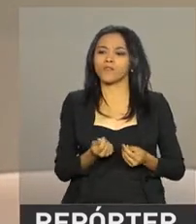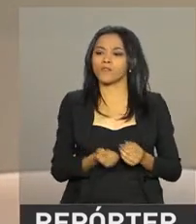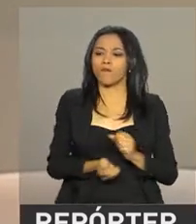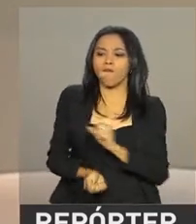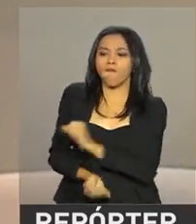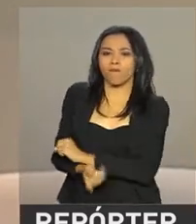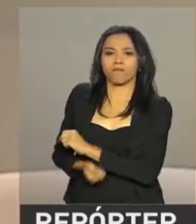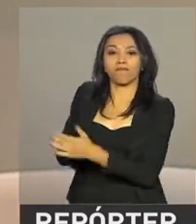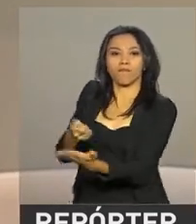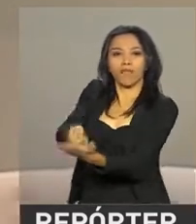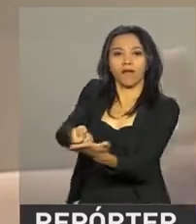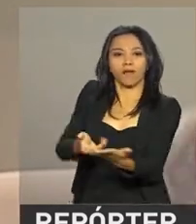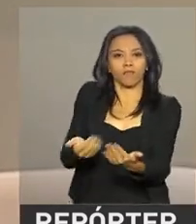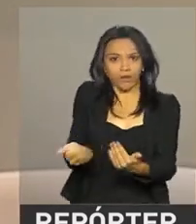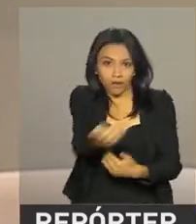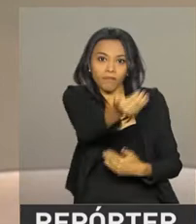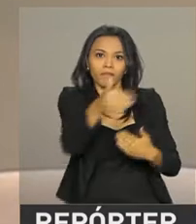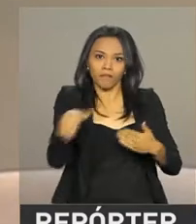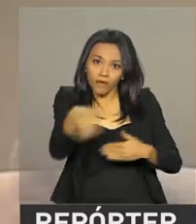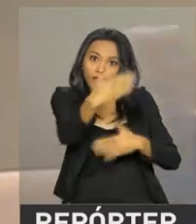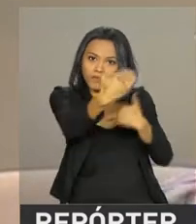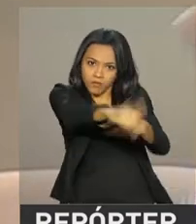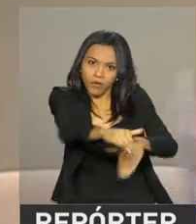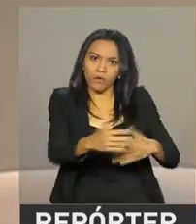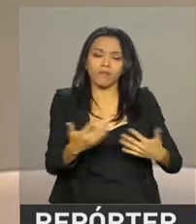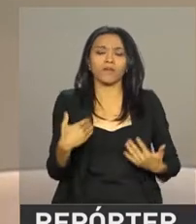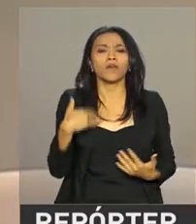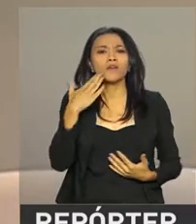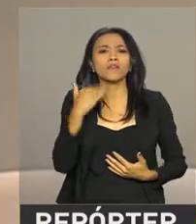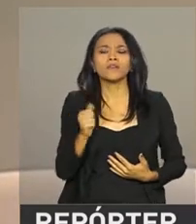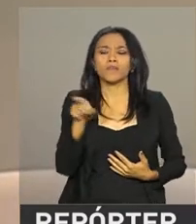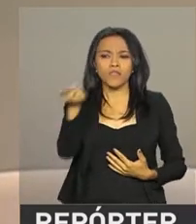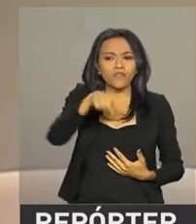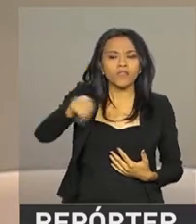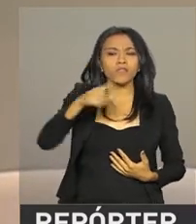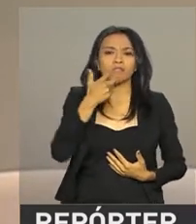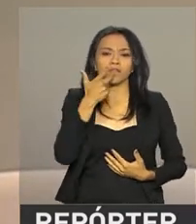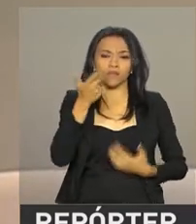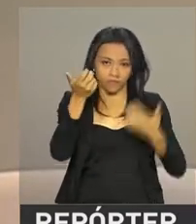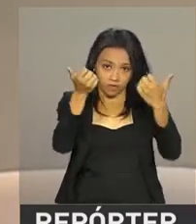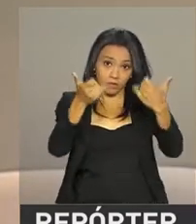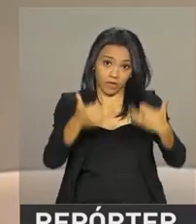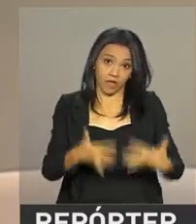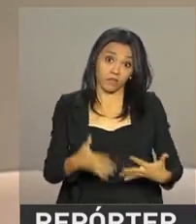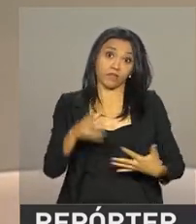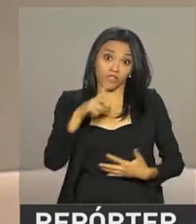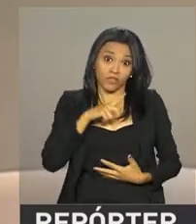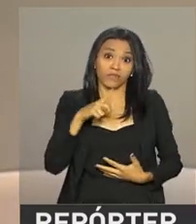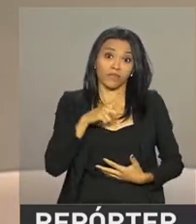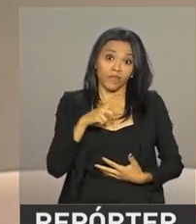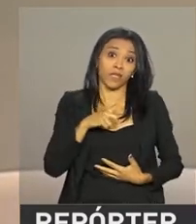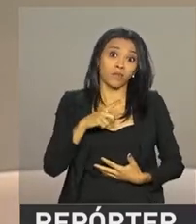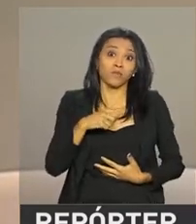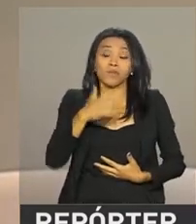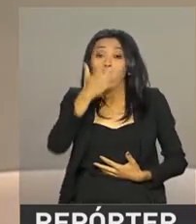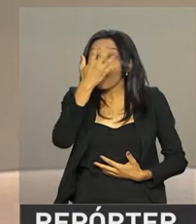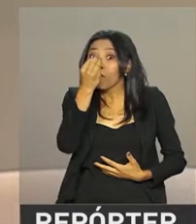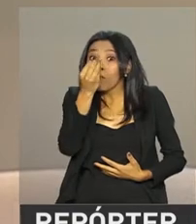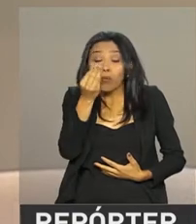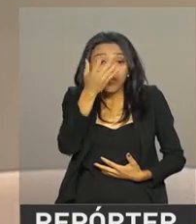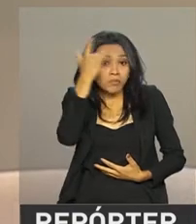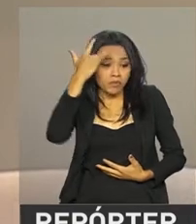fazer essas 31. E eu queria também que a equipe comentasse a questão que a gente teve um grande número de abstenções,